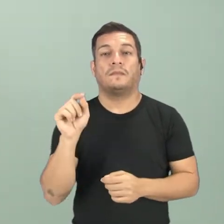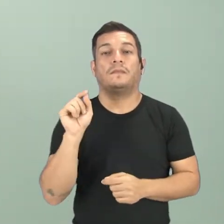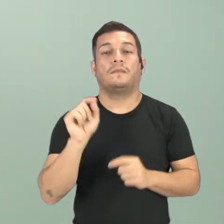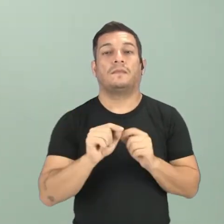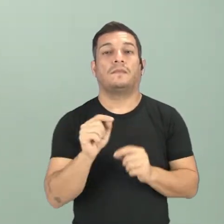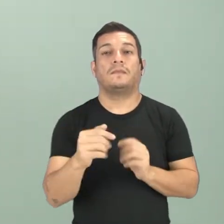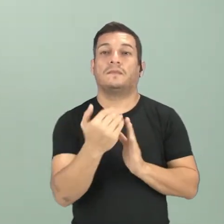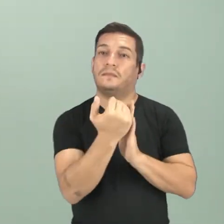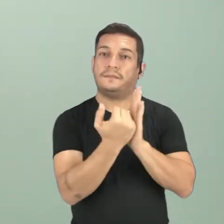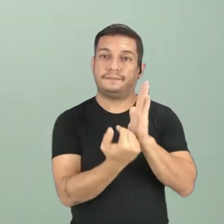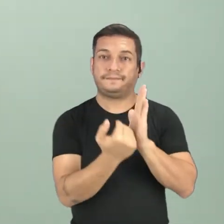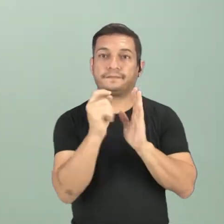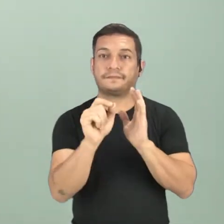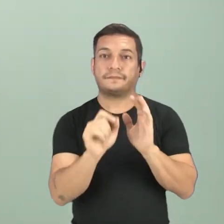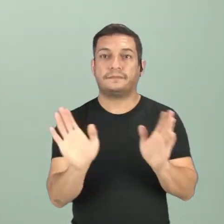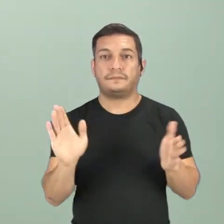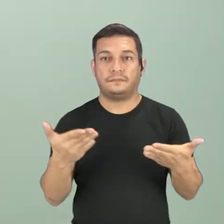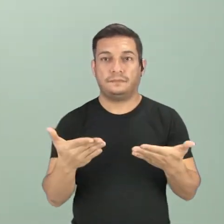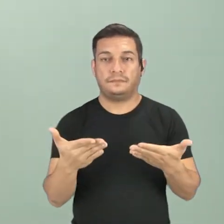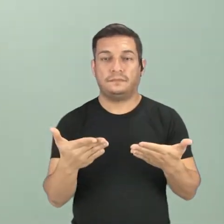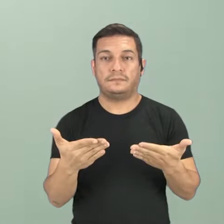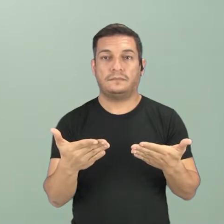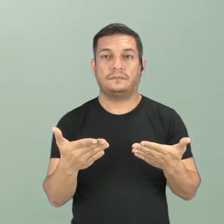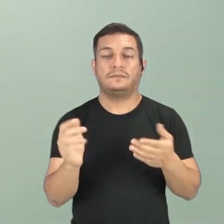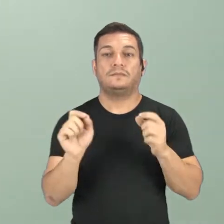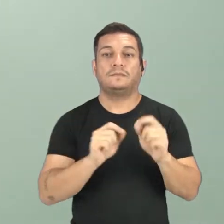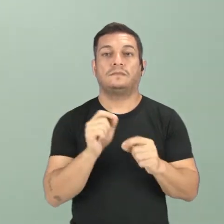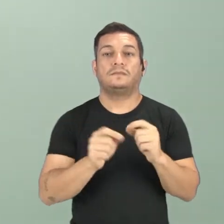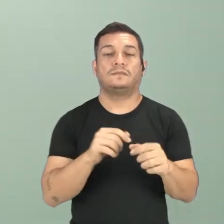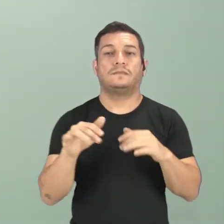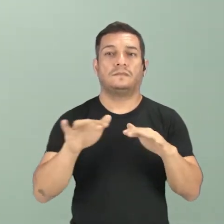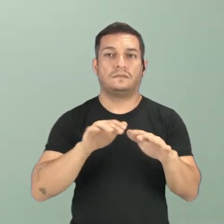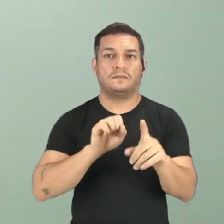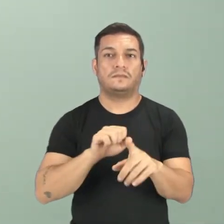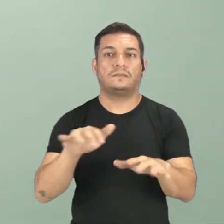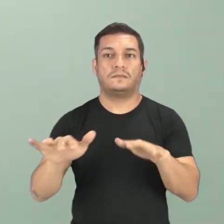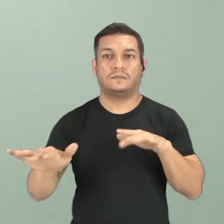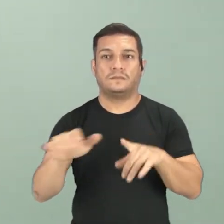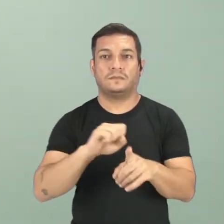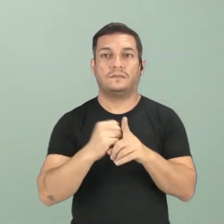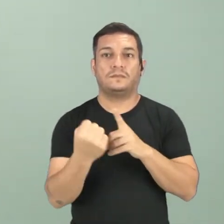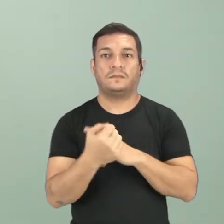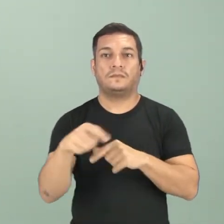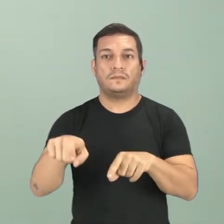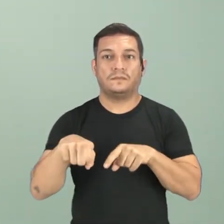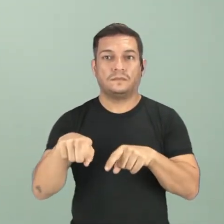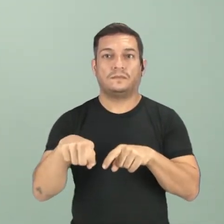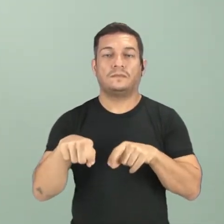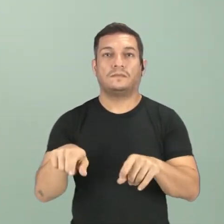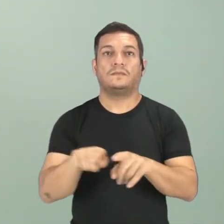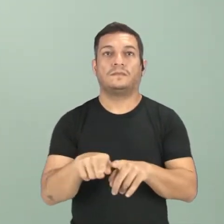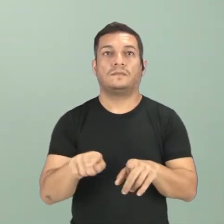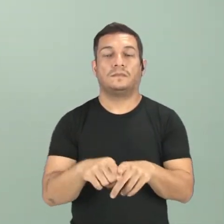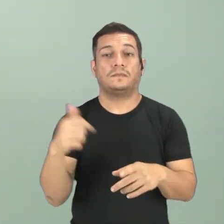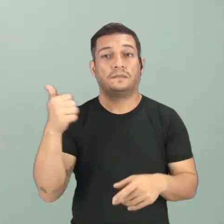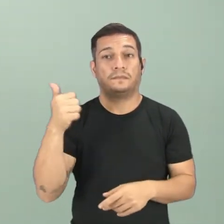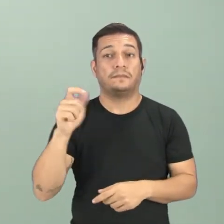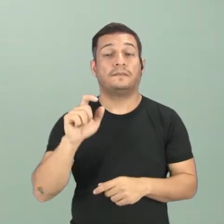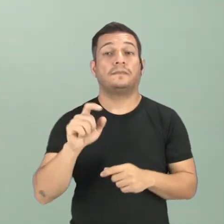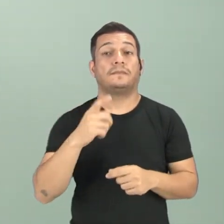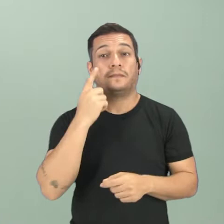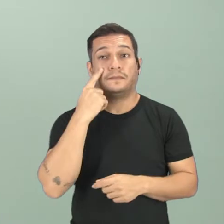pontuarmos considerações específicas a respeito do movimento social agrário, vamos